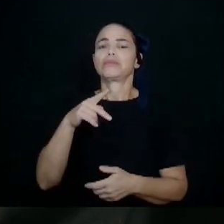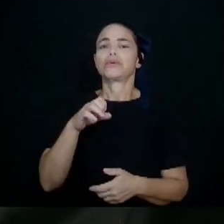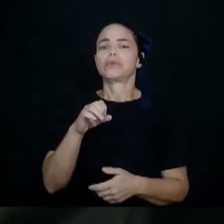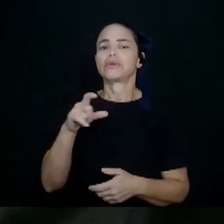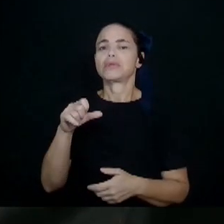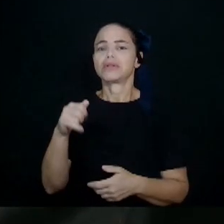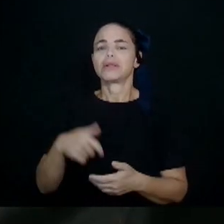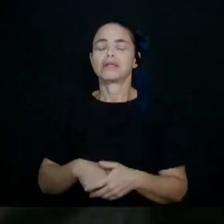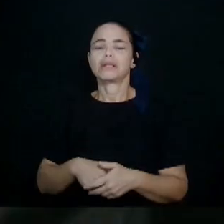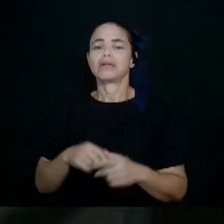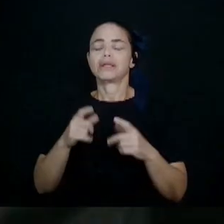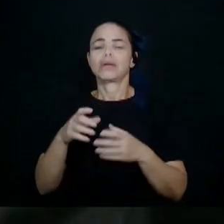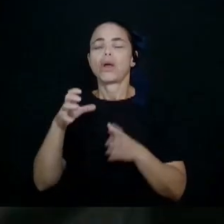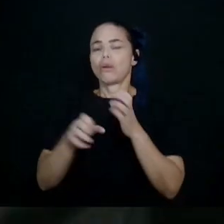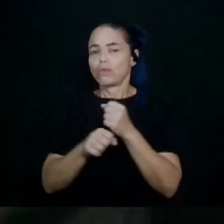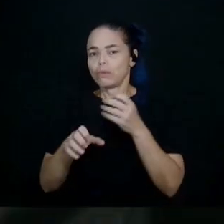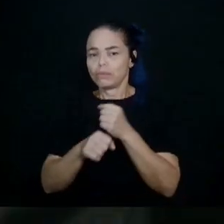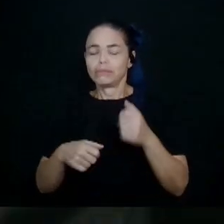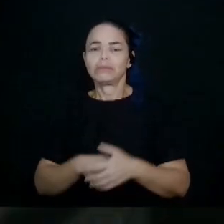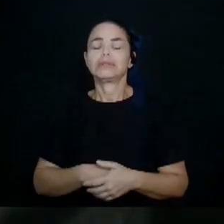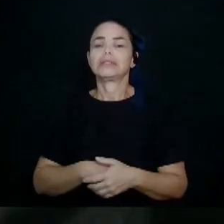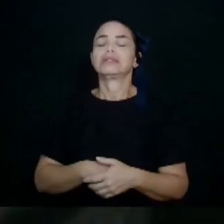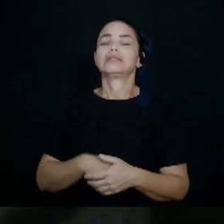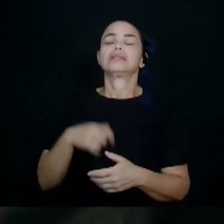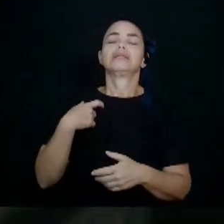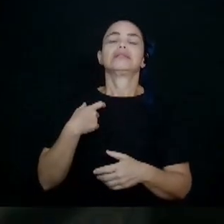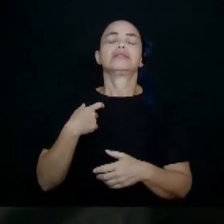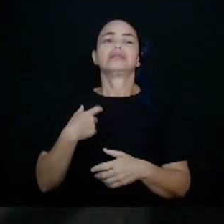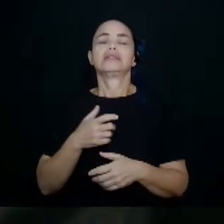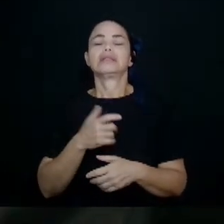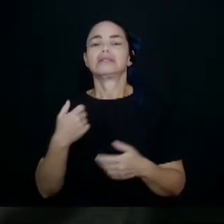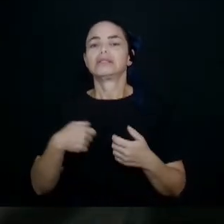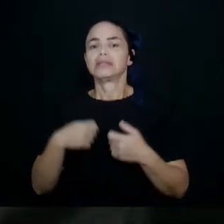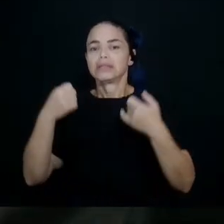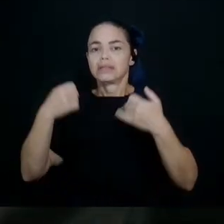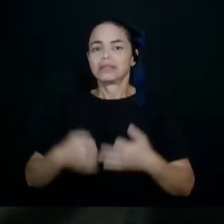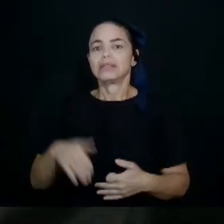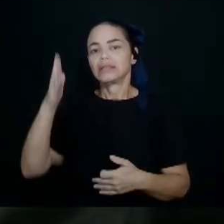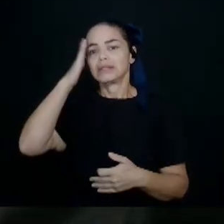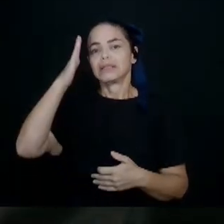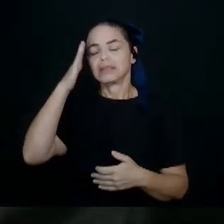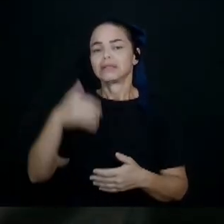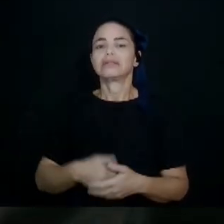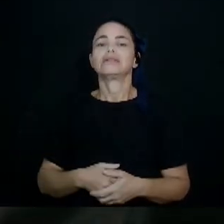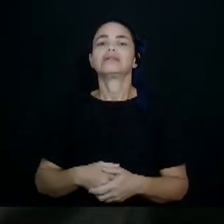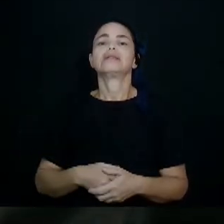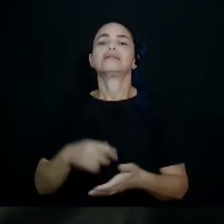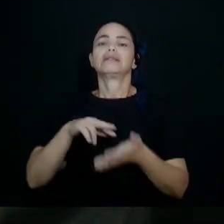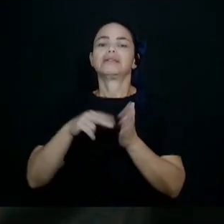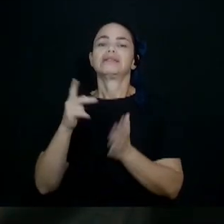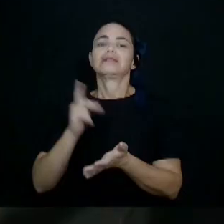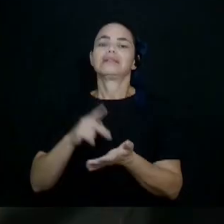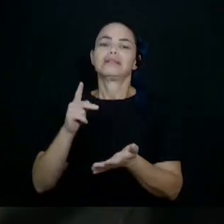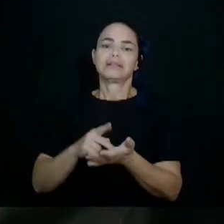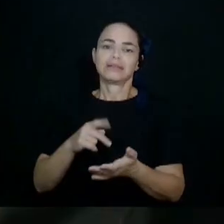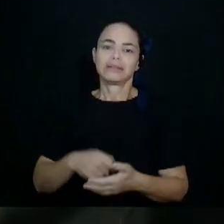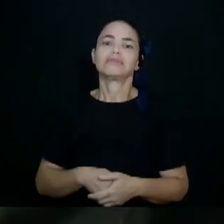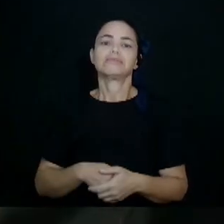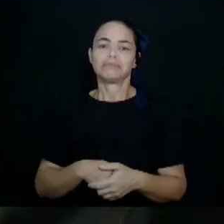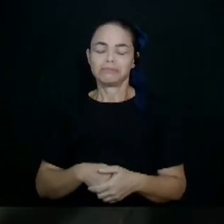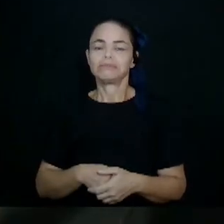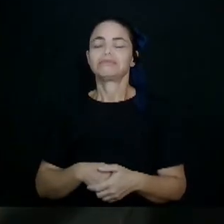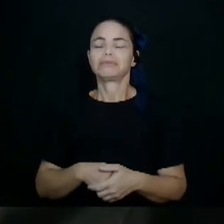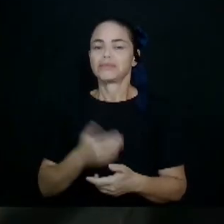de aditivos, conservantes. A gente vai entender o que realmente são os